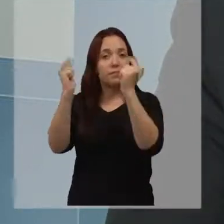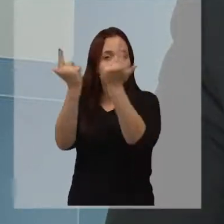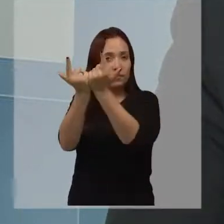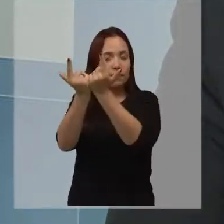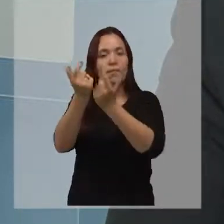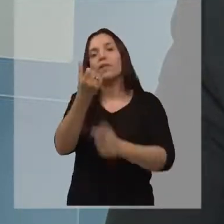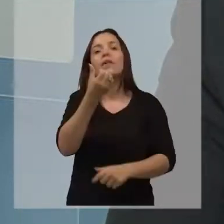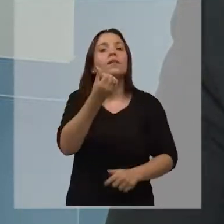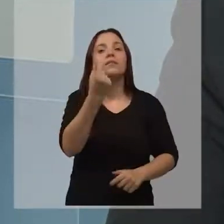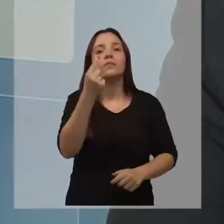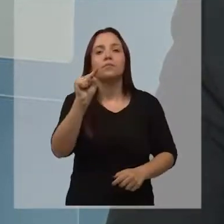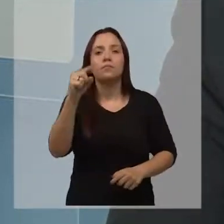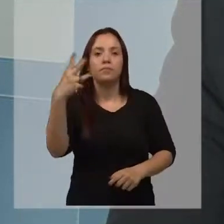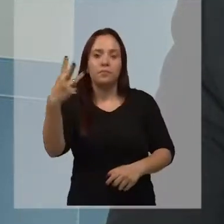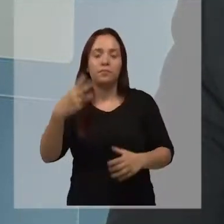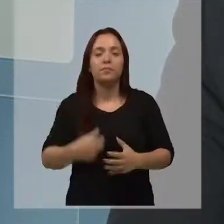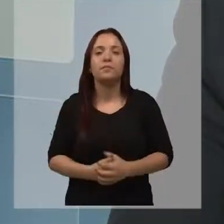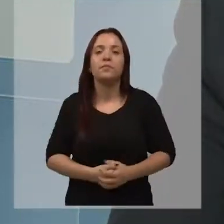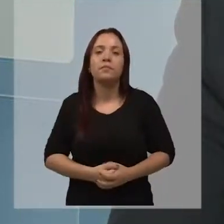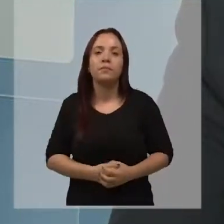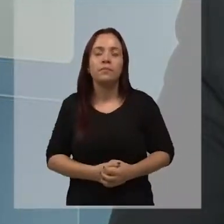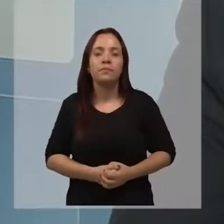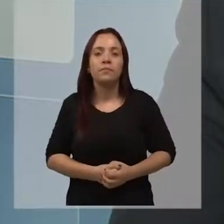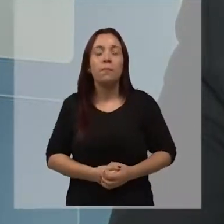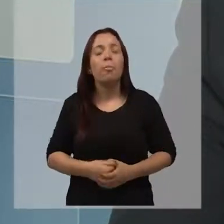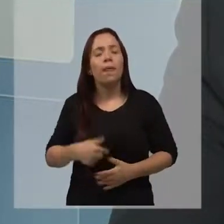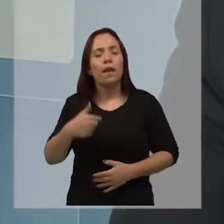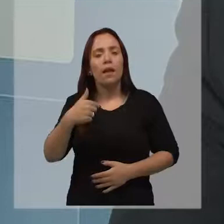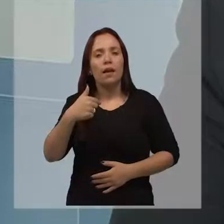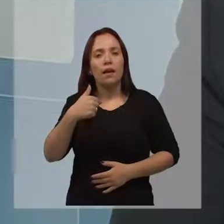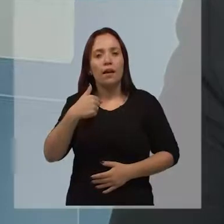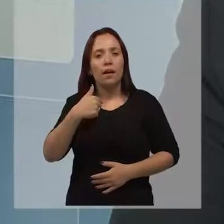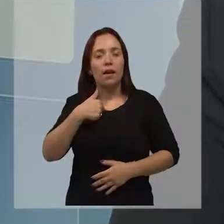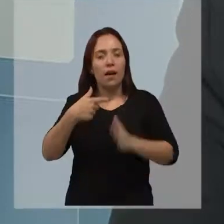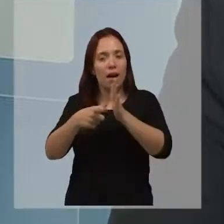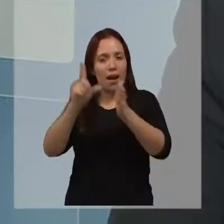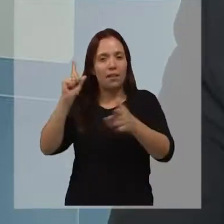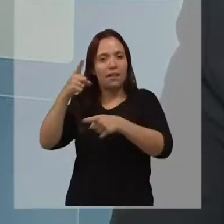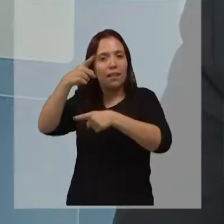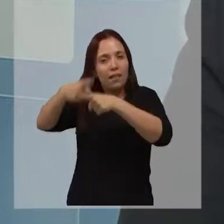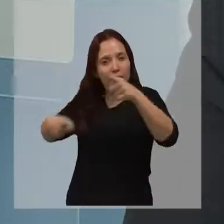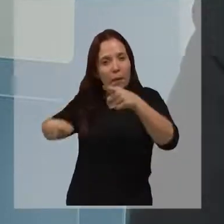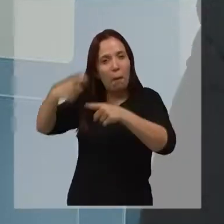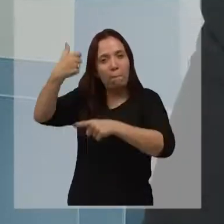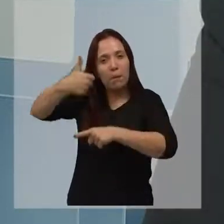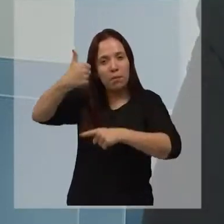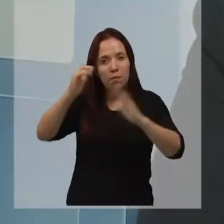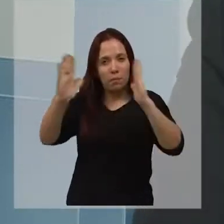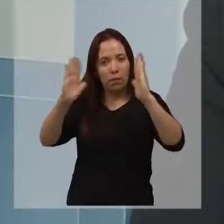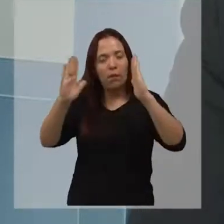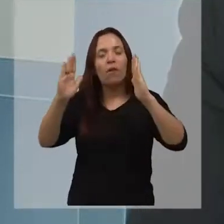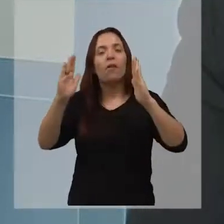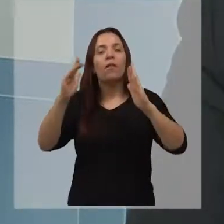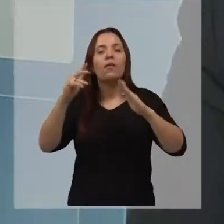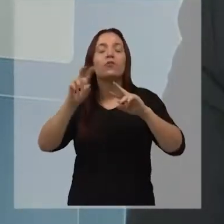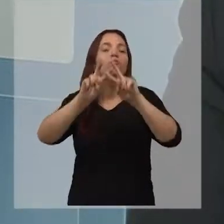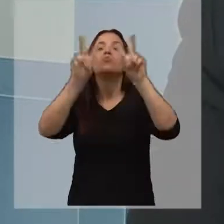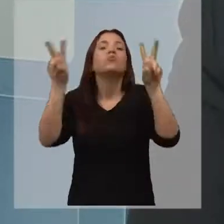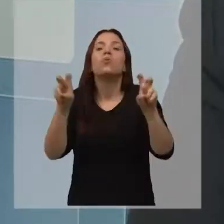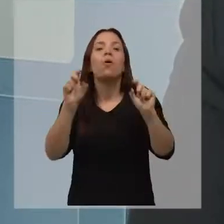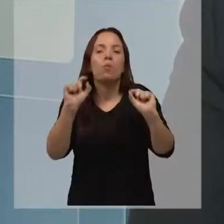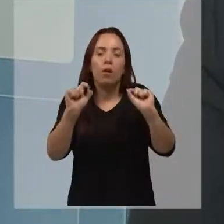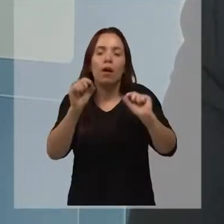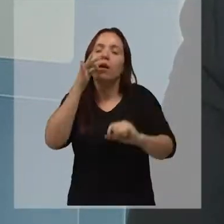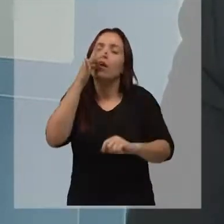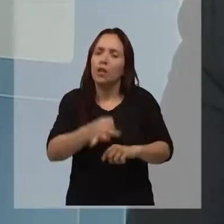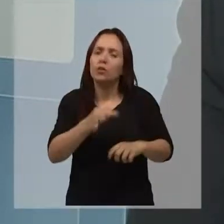TV Assembleia, canal 61.3. Eu deixei no bloco passado, a gente fez a crítica que deve